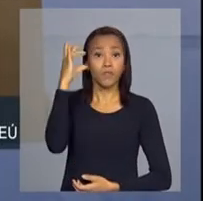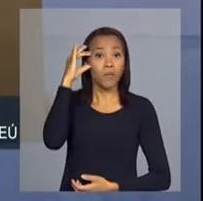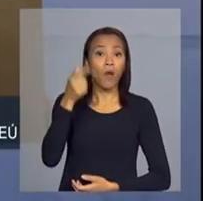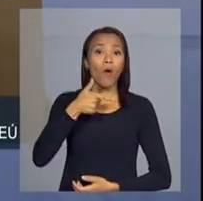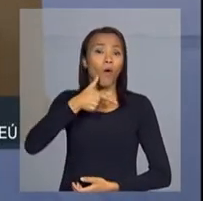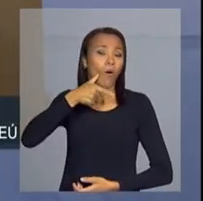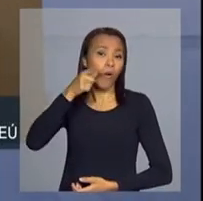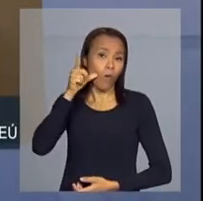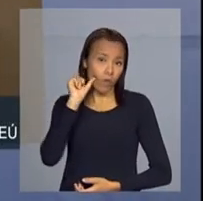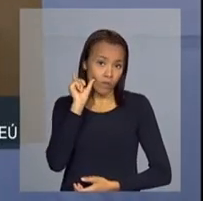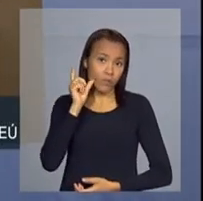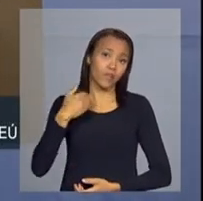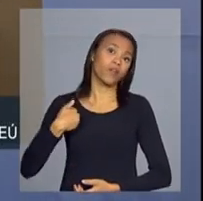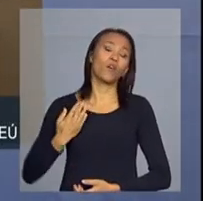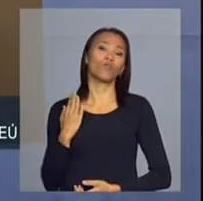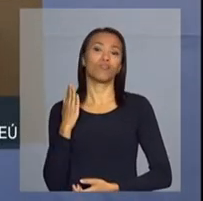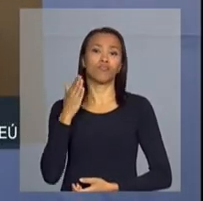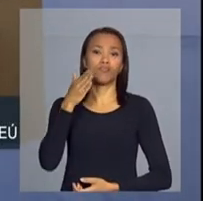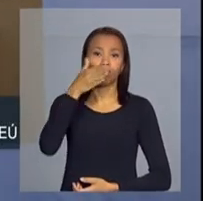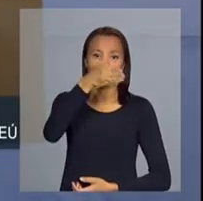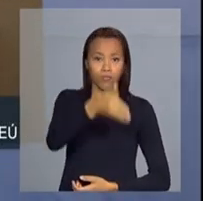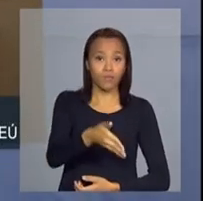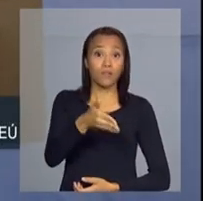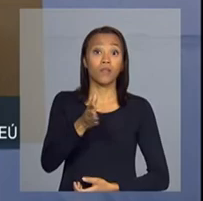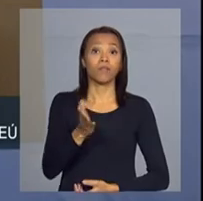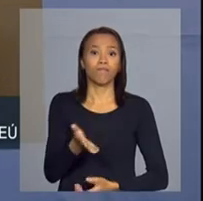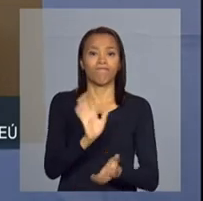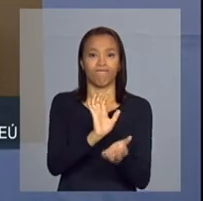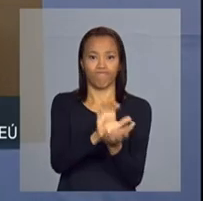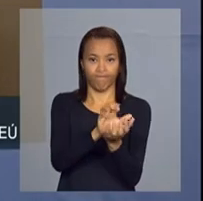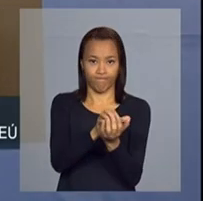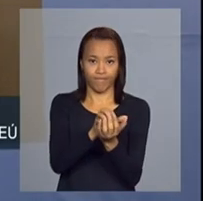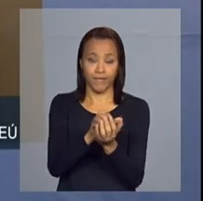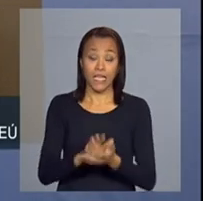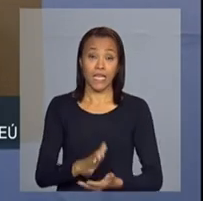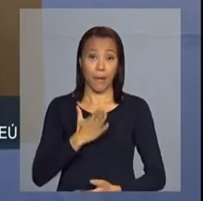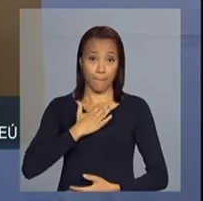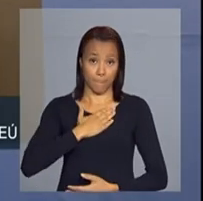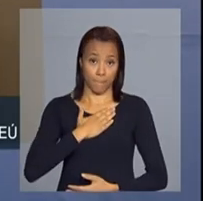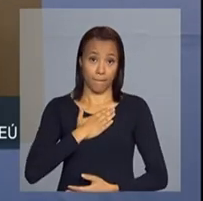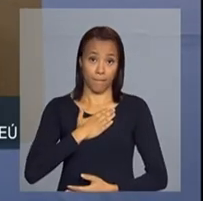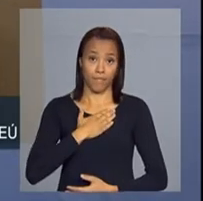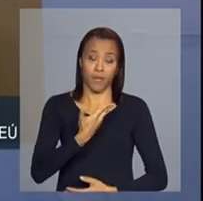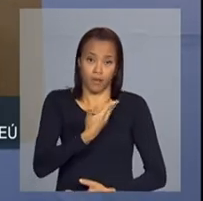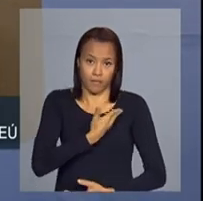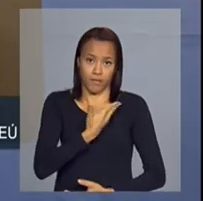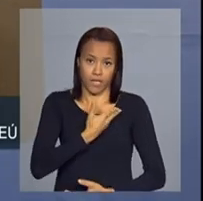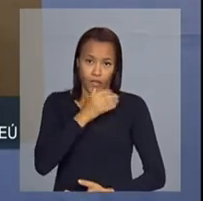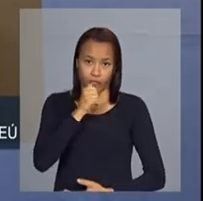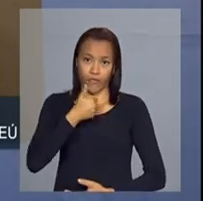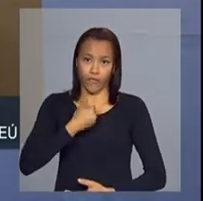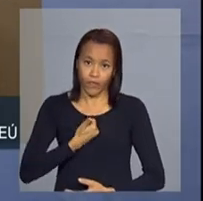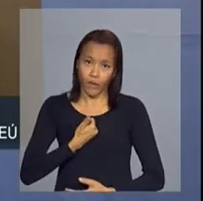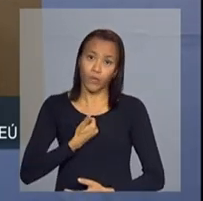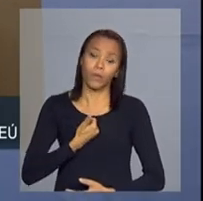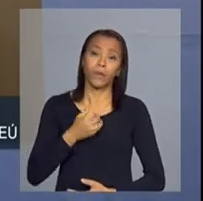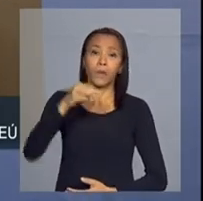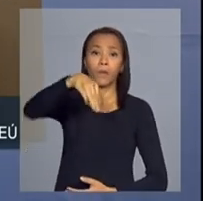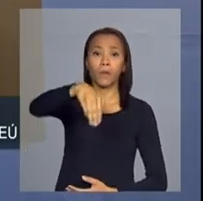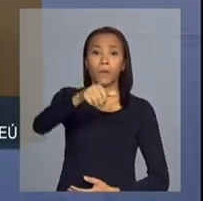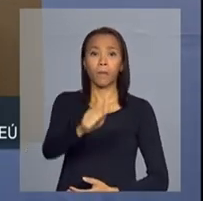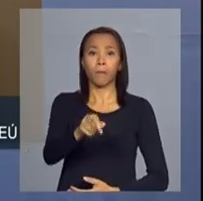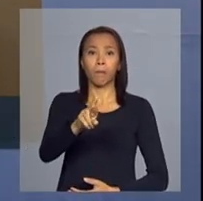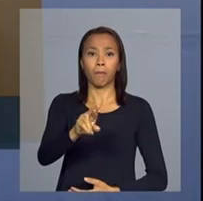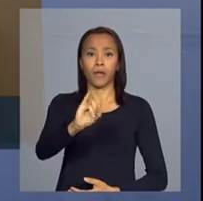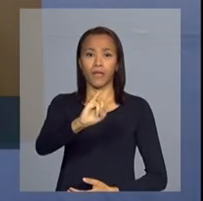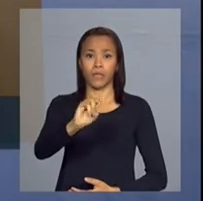ontem eu estava no Recife e a minha amiga Marisa Gibson, que é